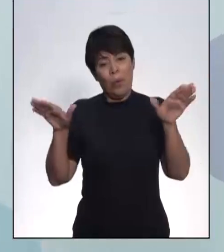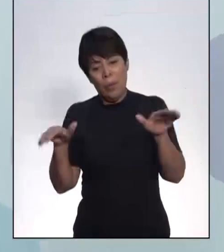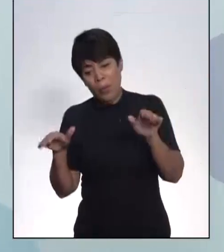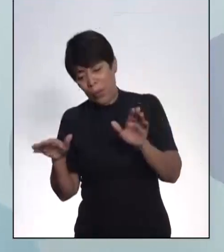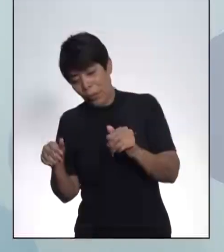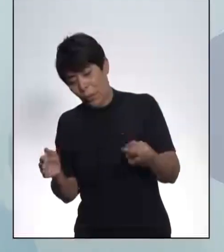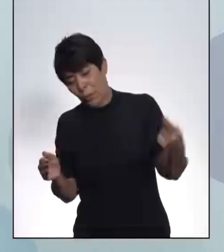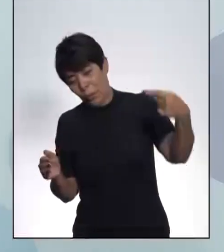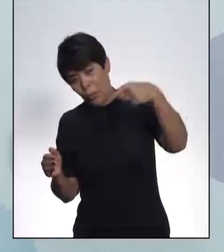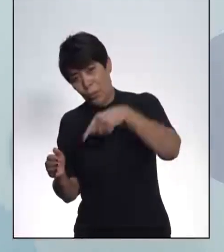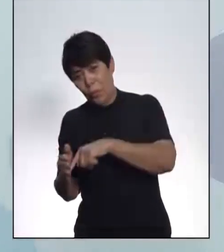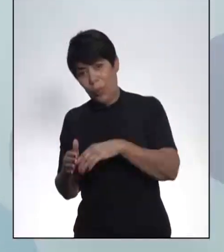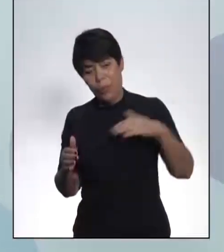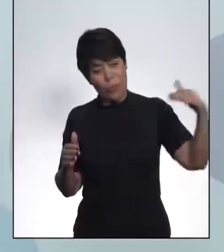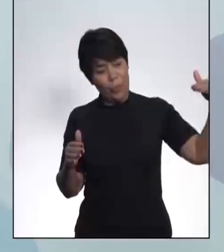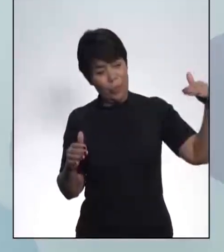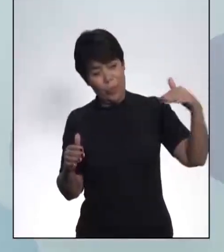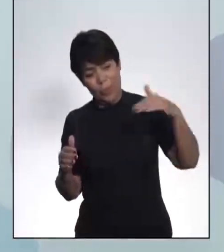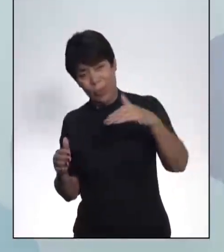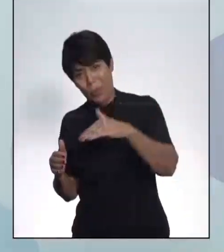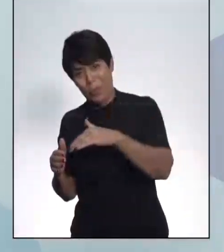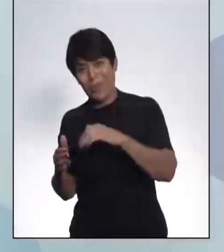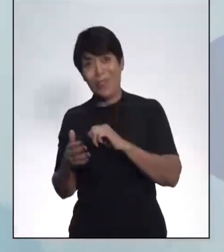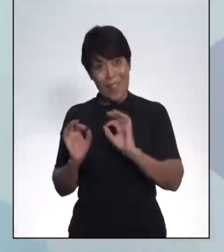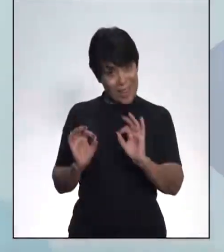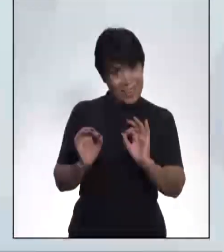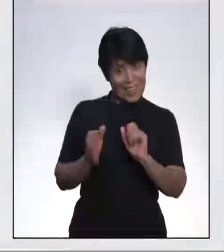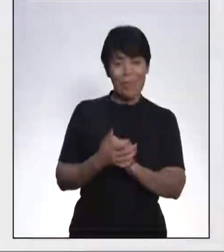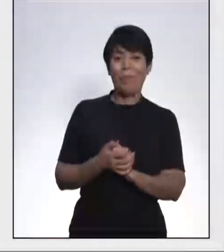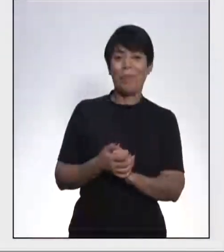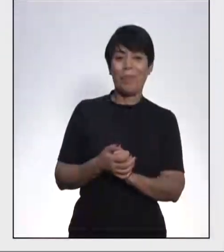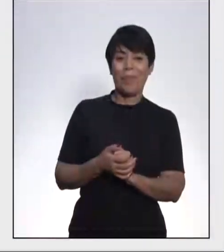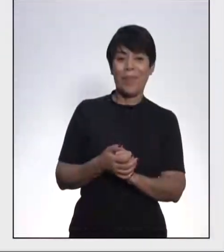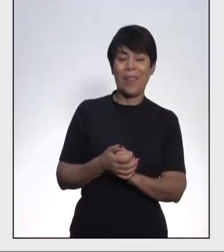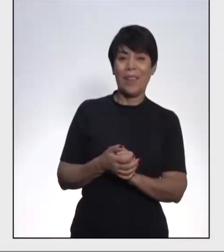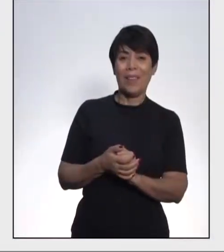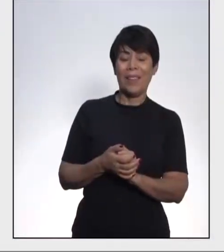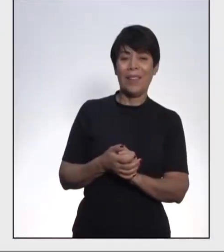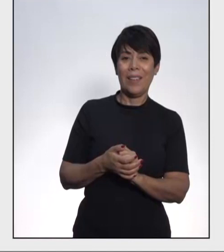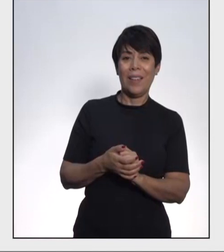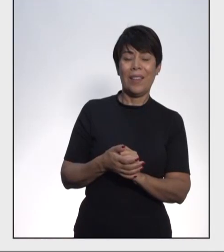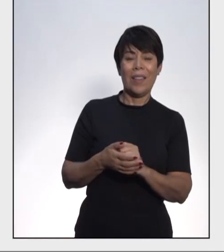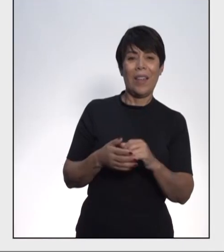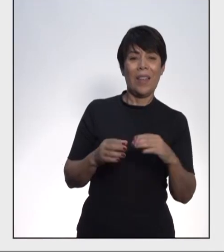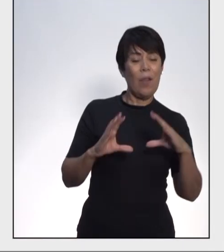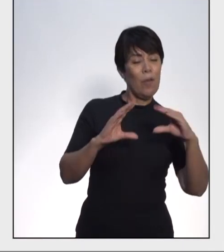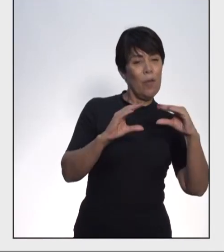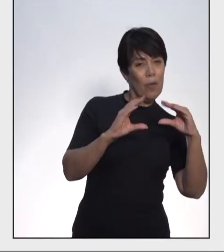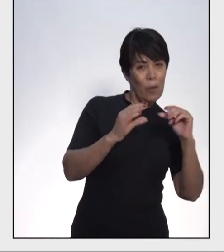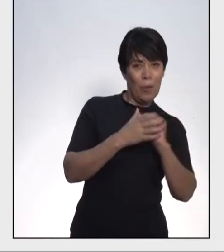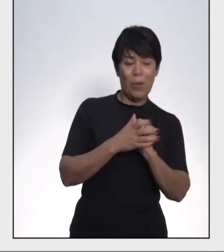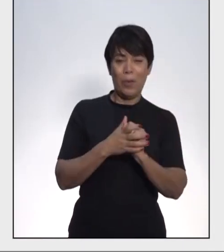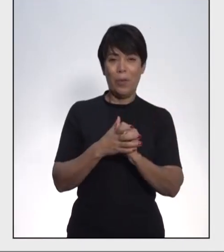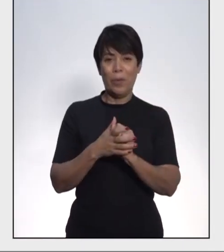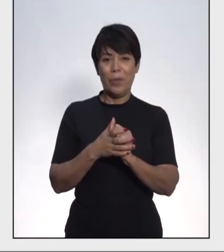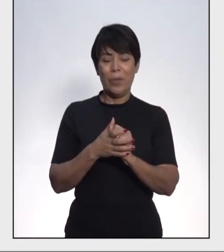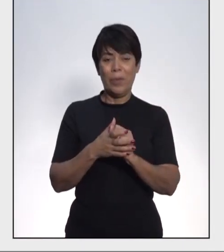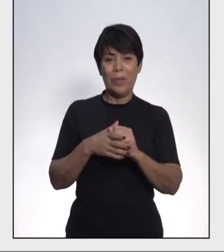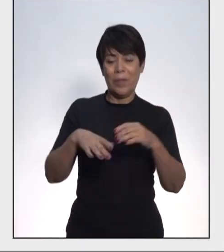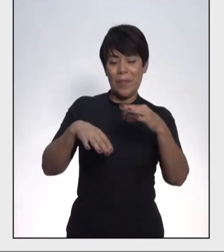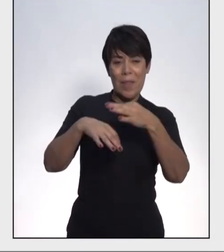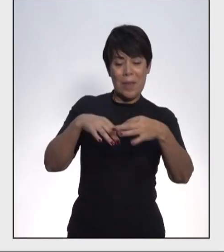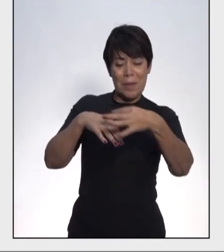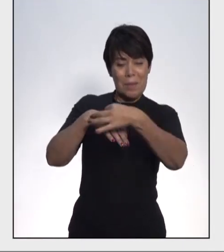Concorda que ele não vai cair assim? Ele cai primeiro na diagonal? Certinho? Olha lá. Penas fofas, leves